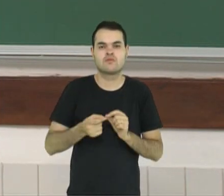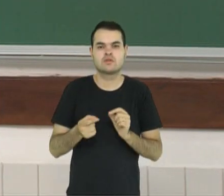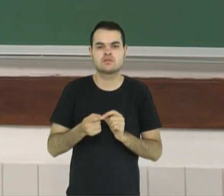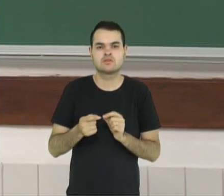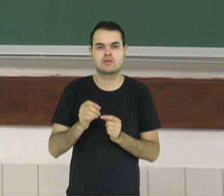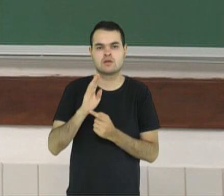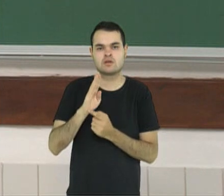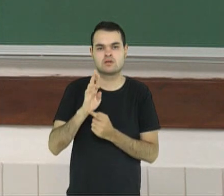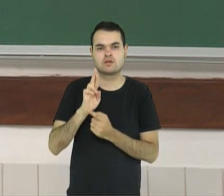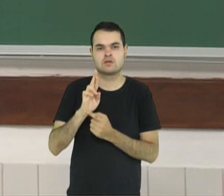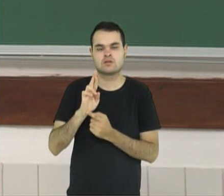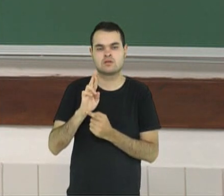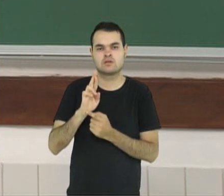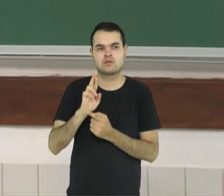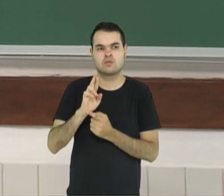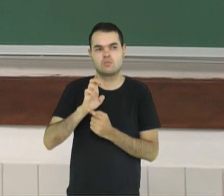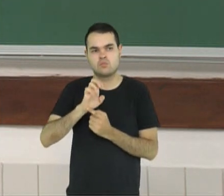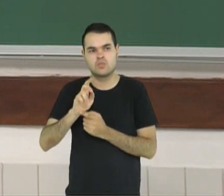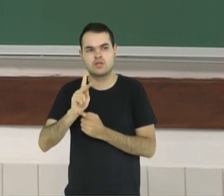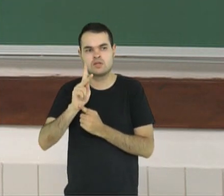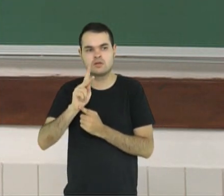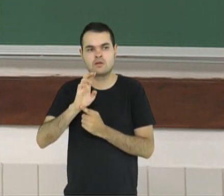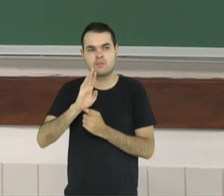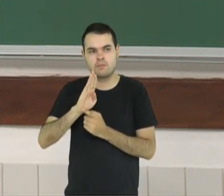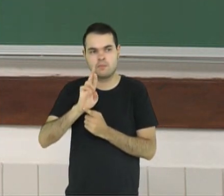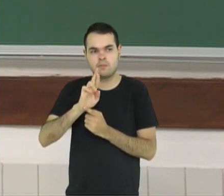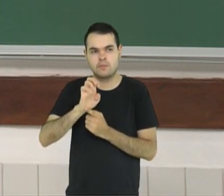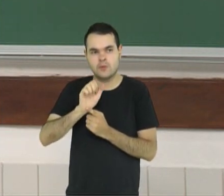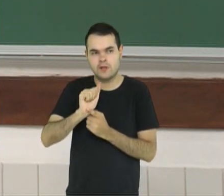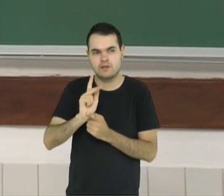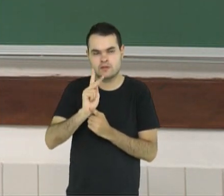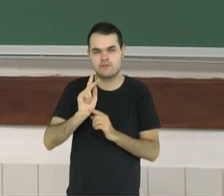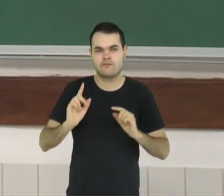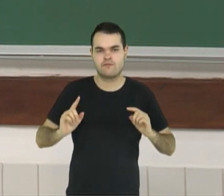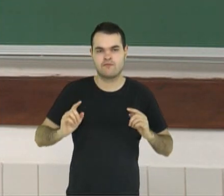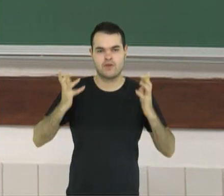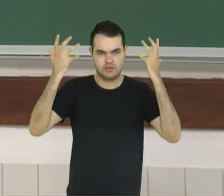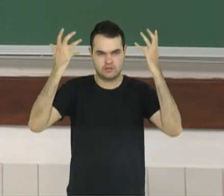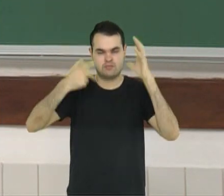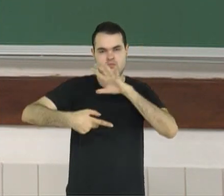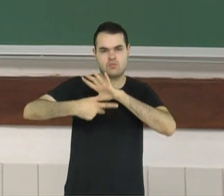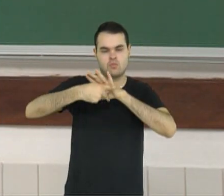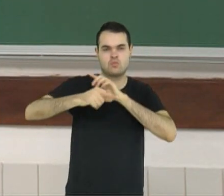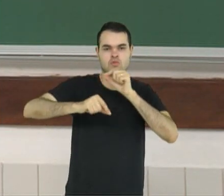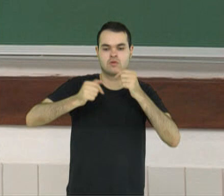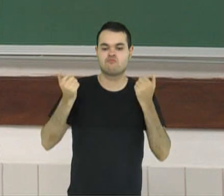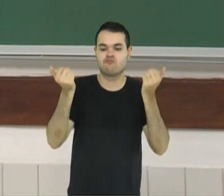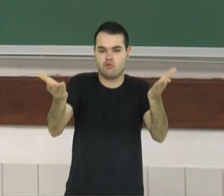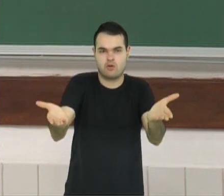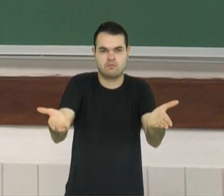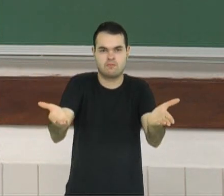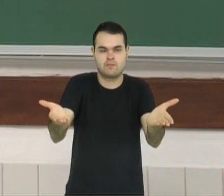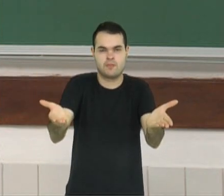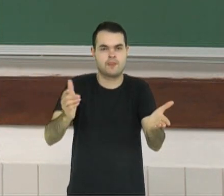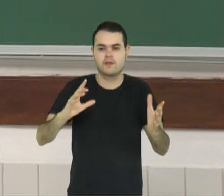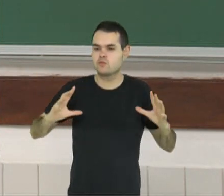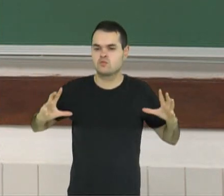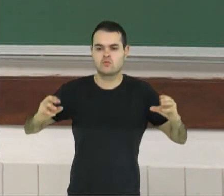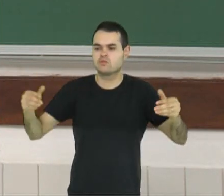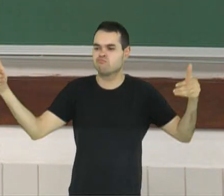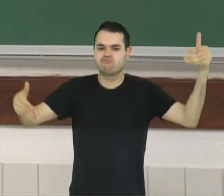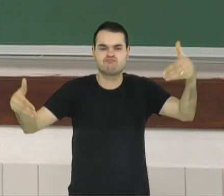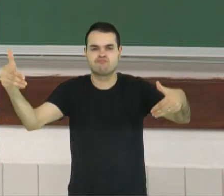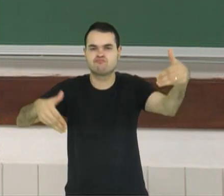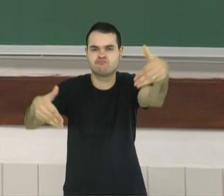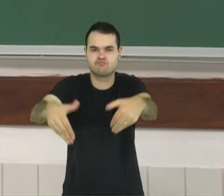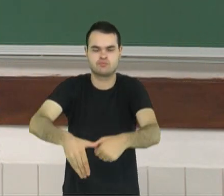Fests. A Brick Parties, na verdade, né? É uma festa ao ar livre, que todo mundo tinha acesso. E olha que